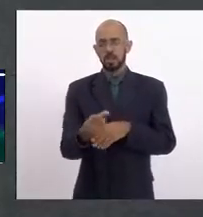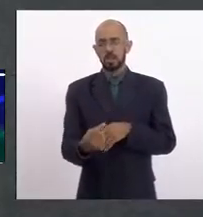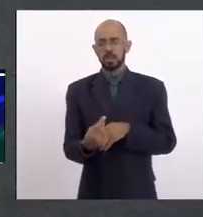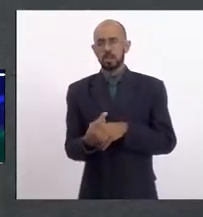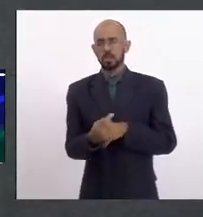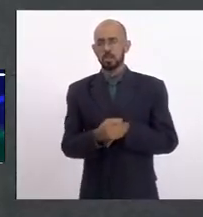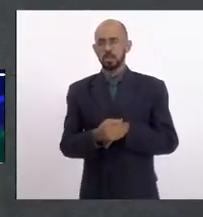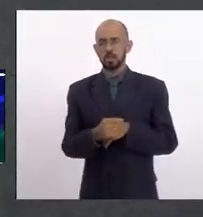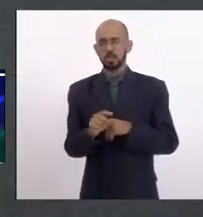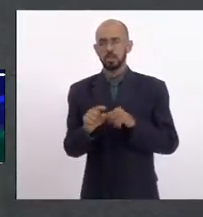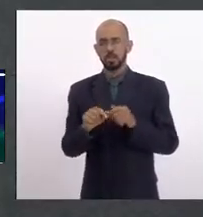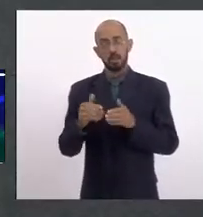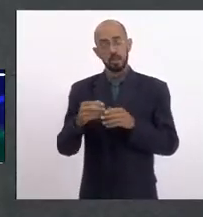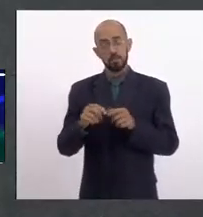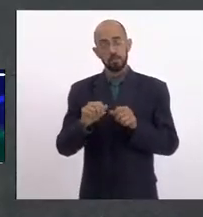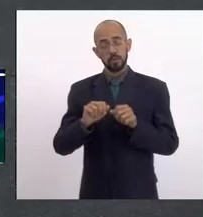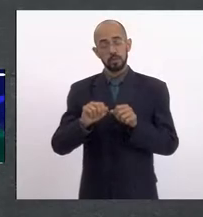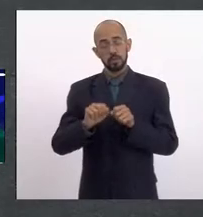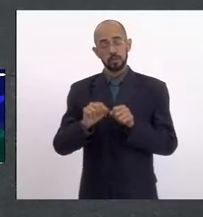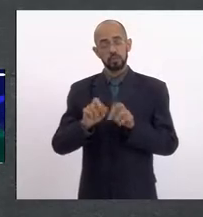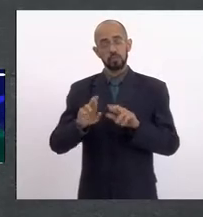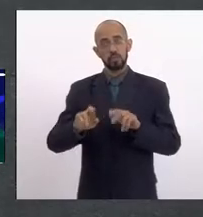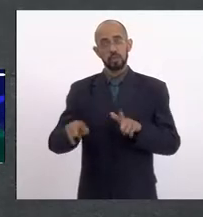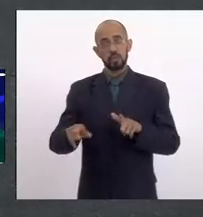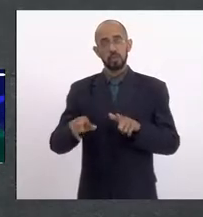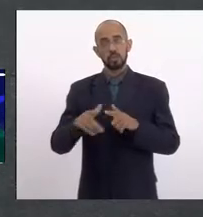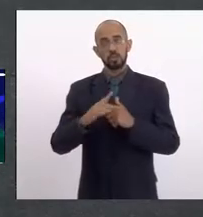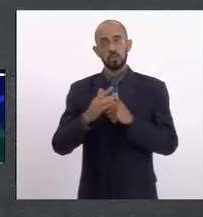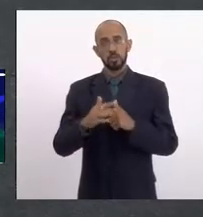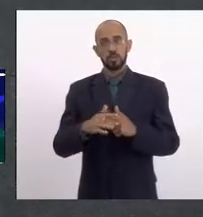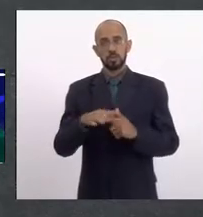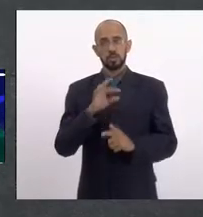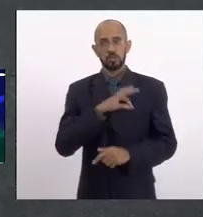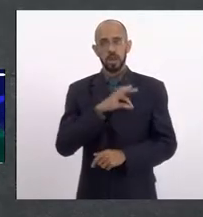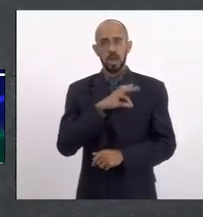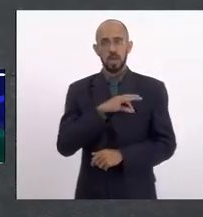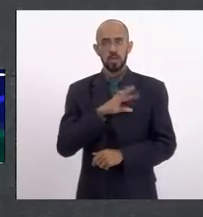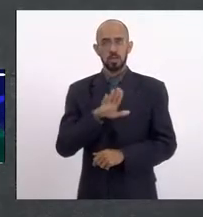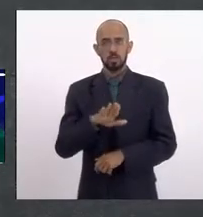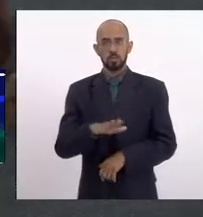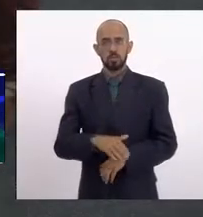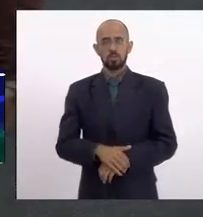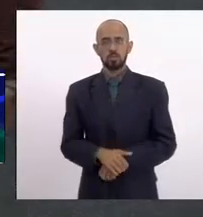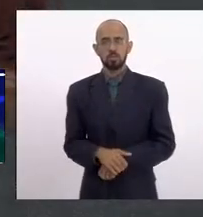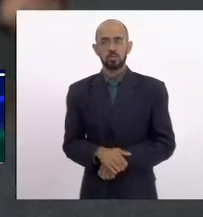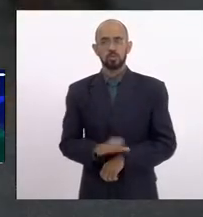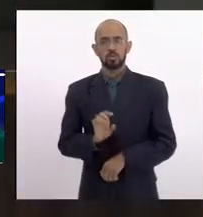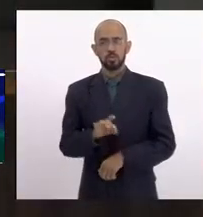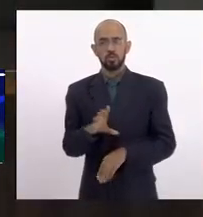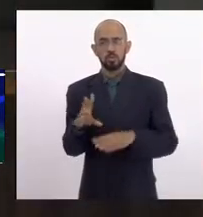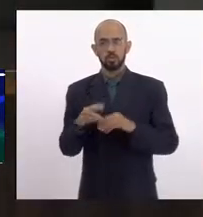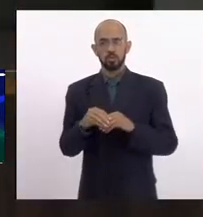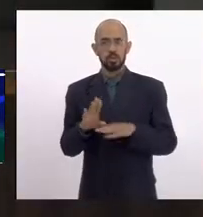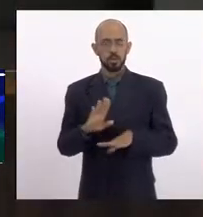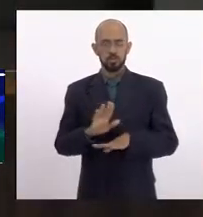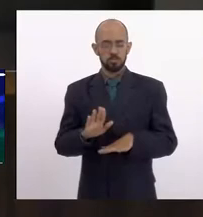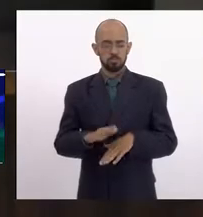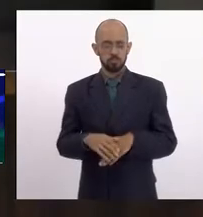trollando a reposição salarial Ah tá só para